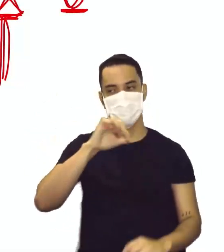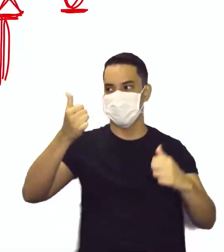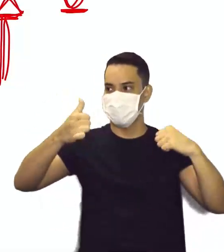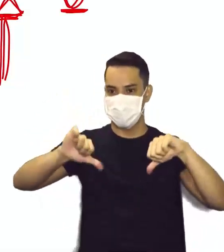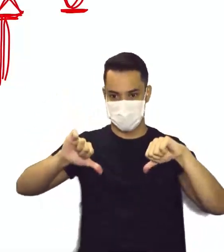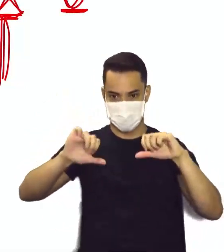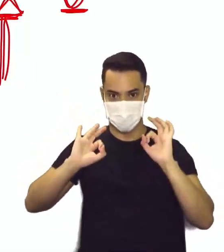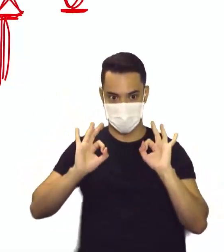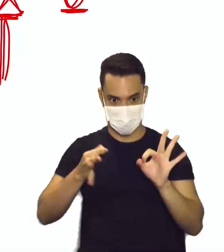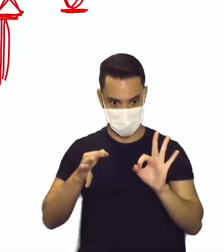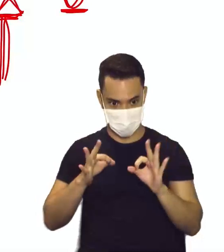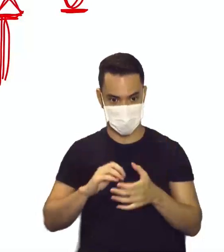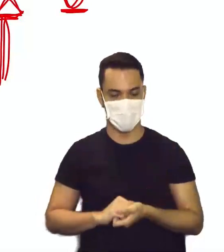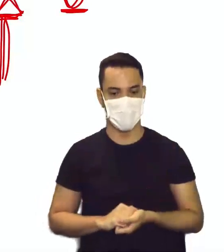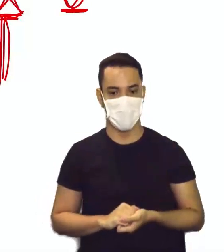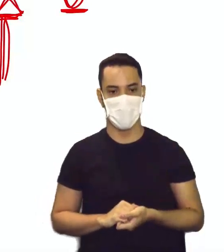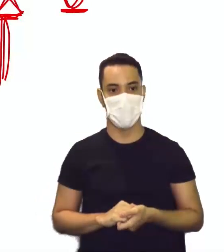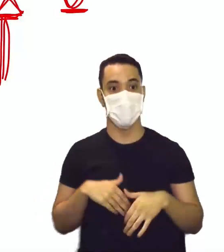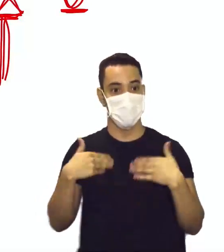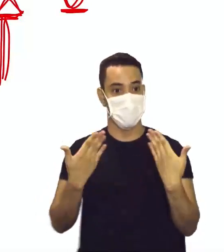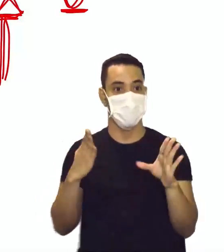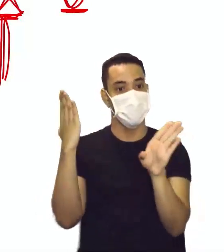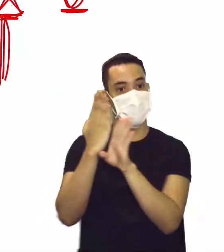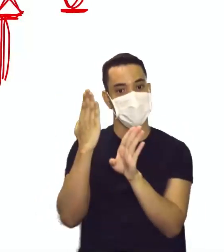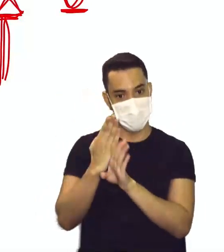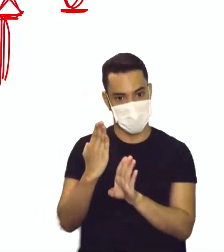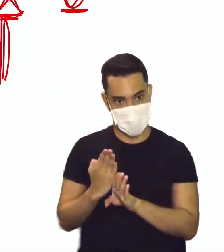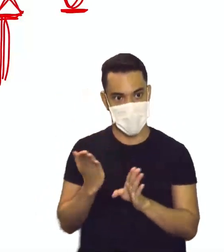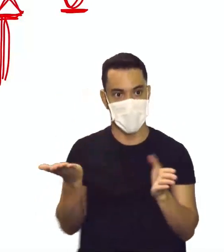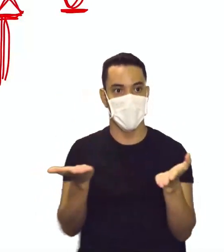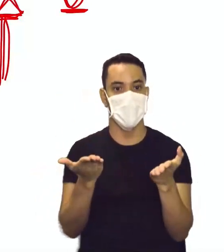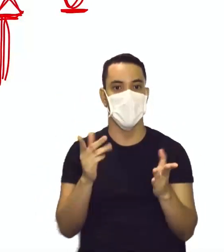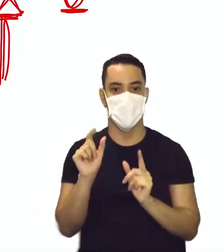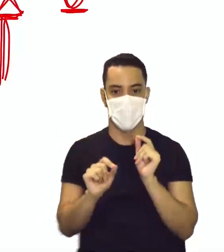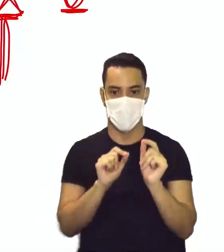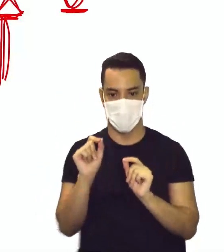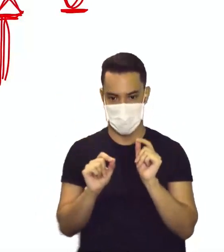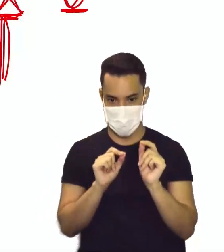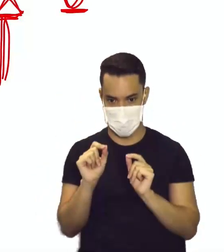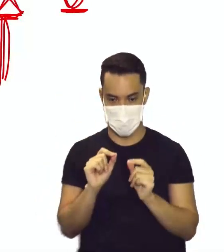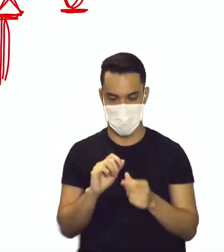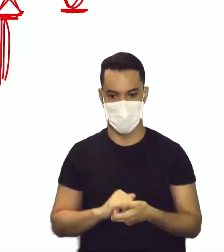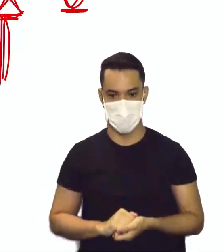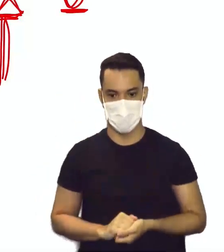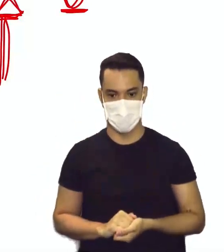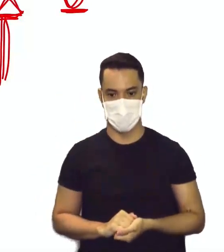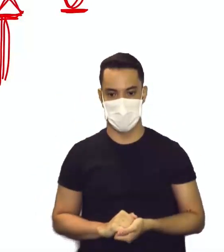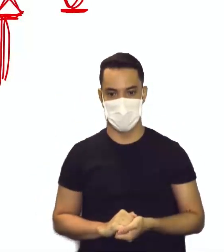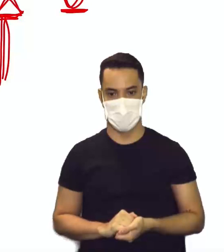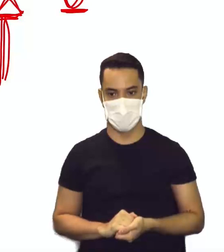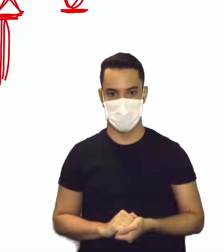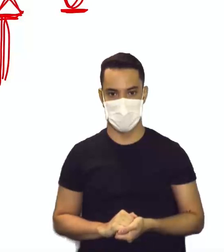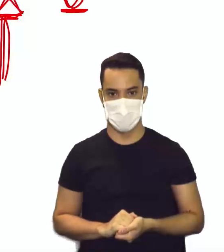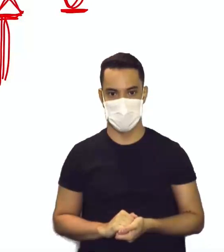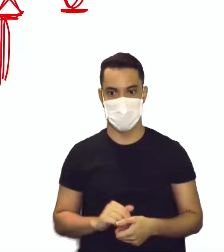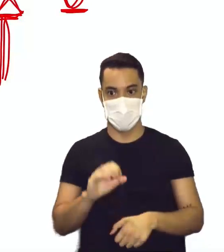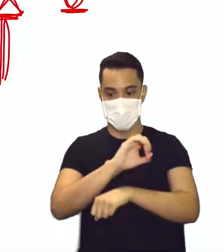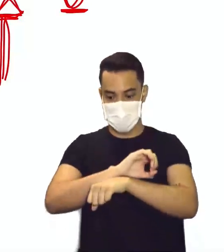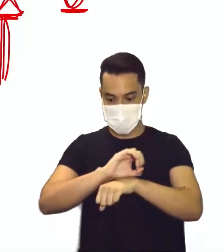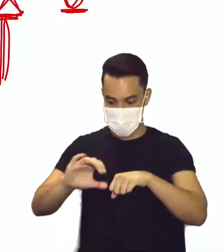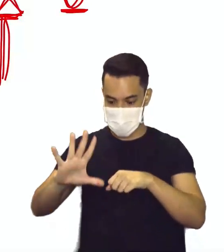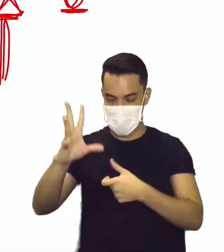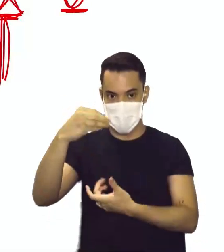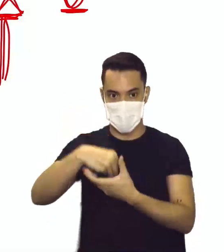ok? Então, pessoal, vamos identificar aqui o mau condutor. O mau condutor aqui entre